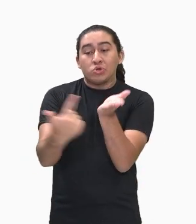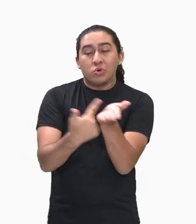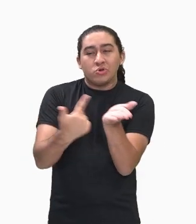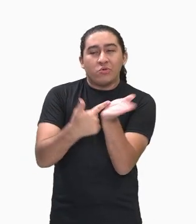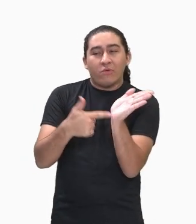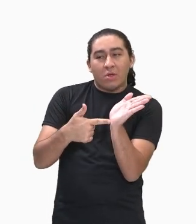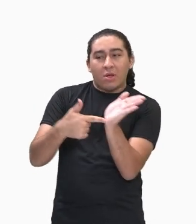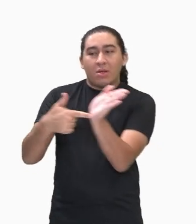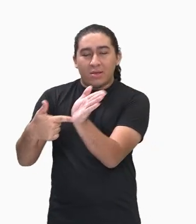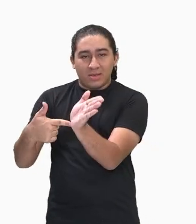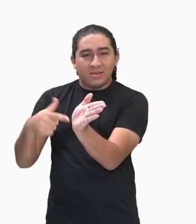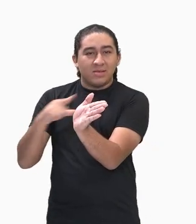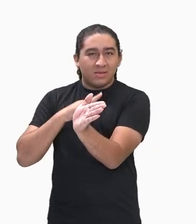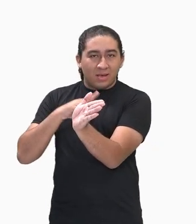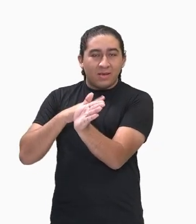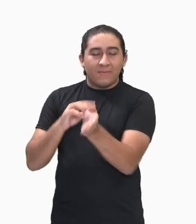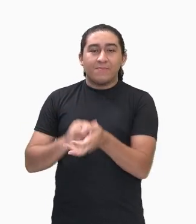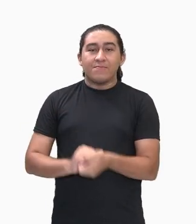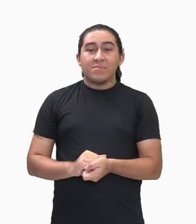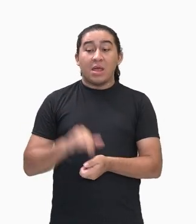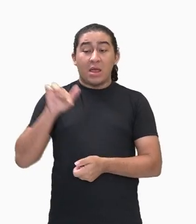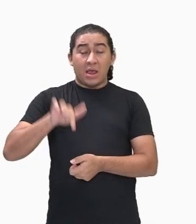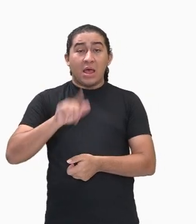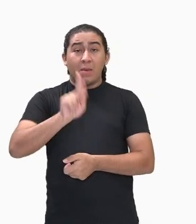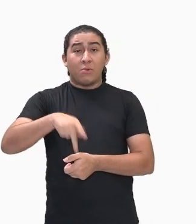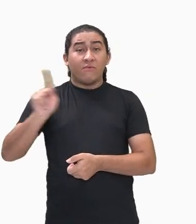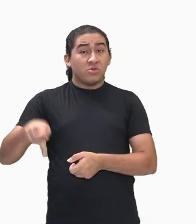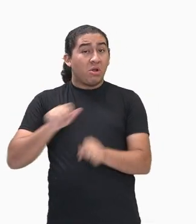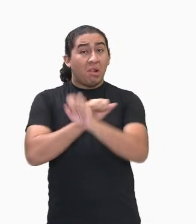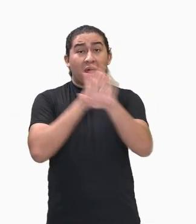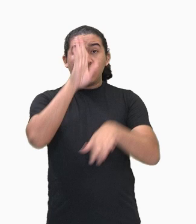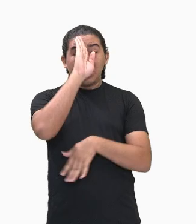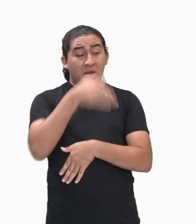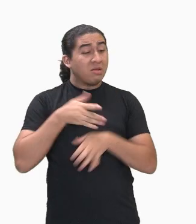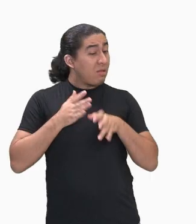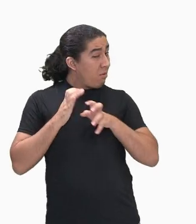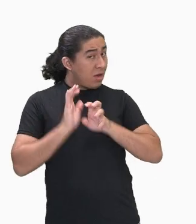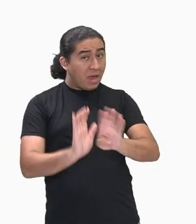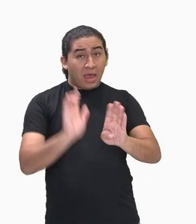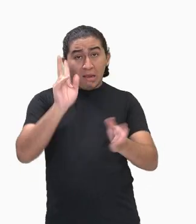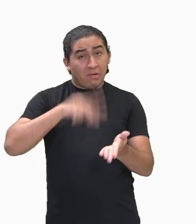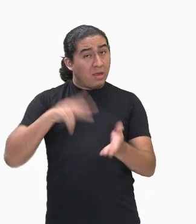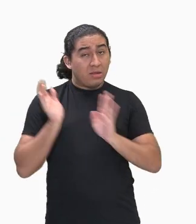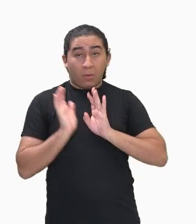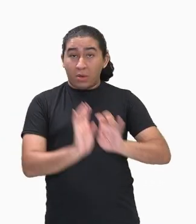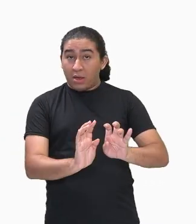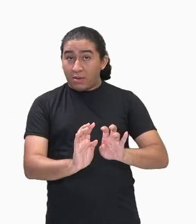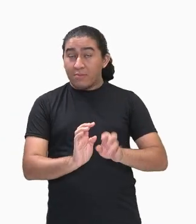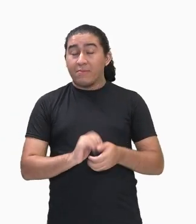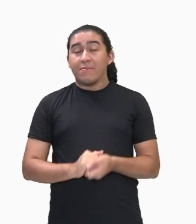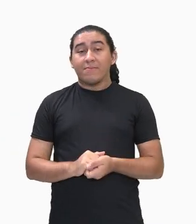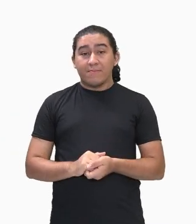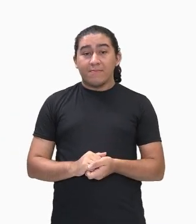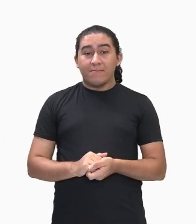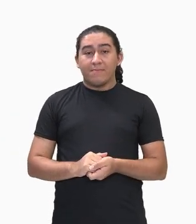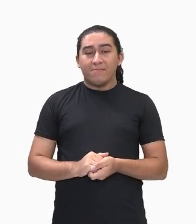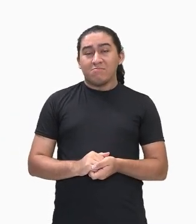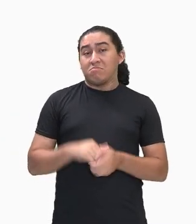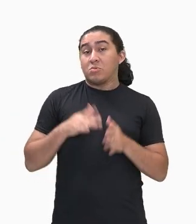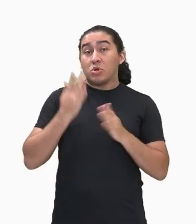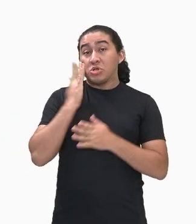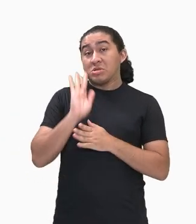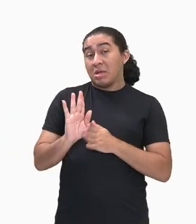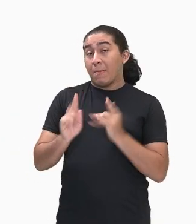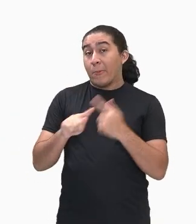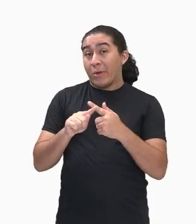uma informação e ela é bem clara, não quero ler, né? Não sei por qual motivo,